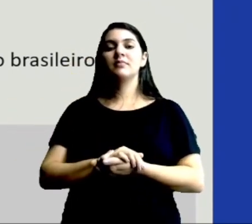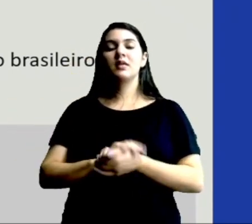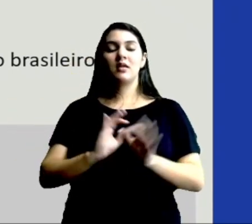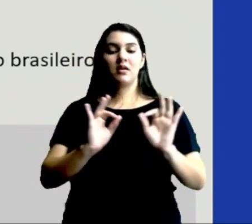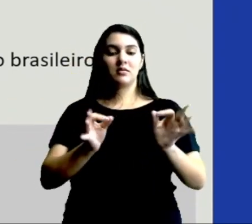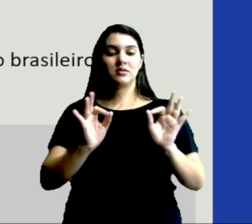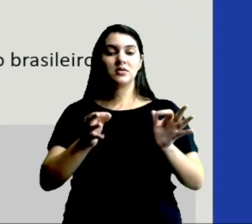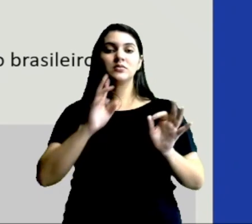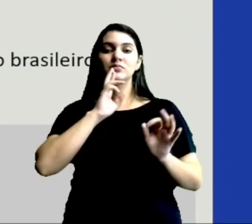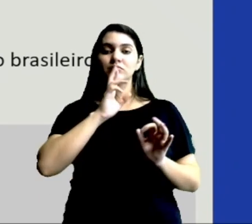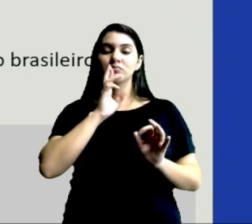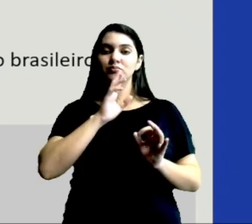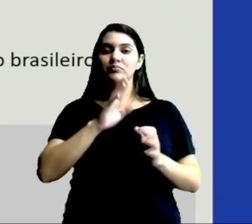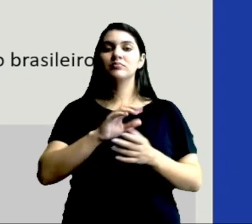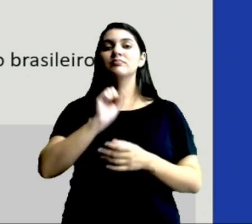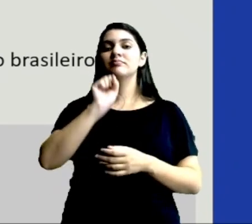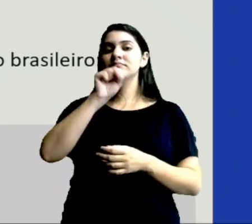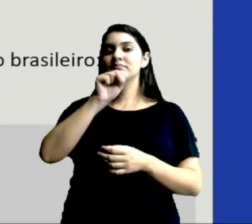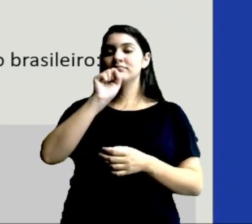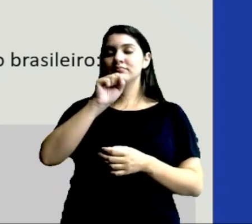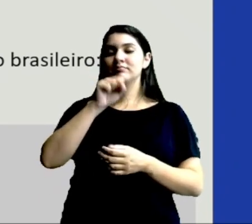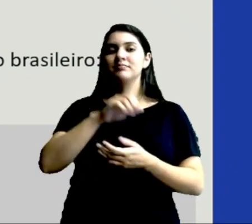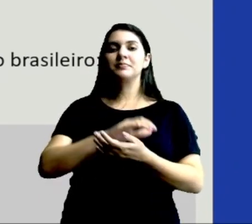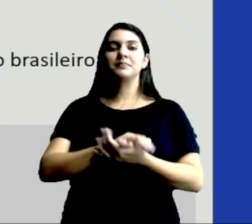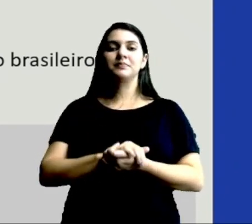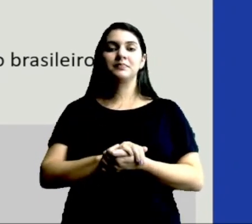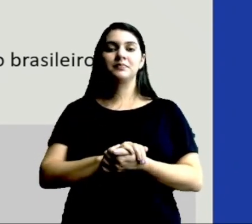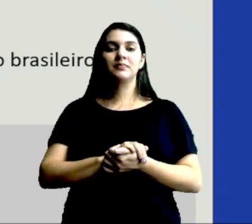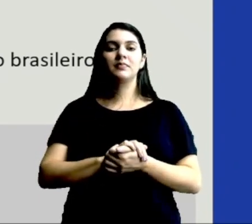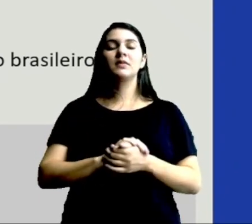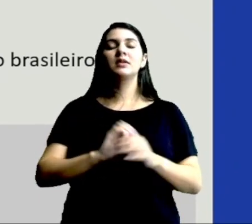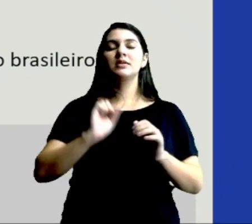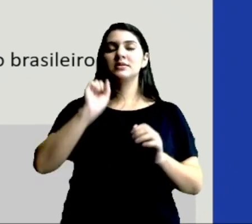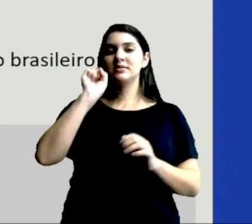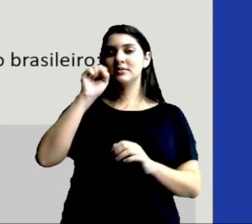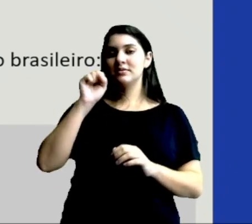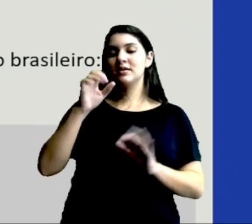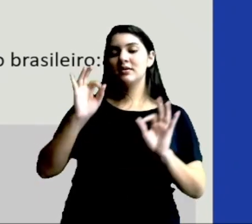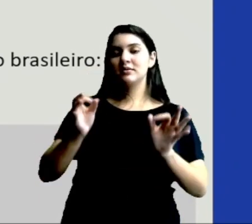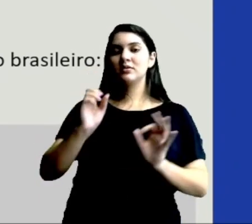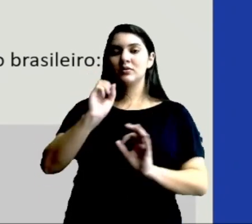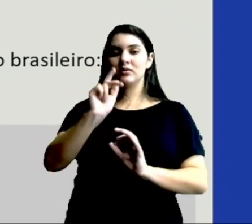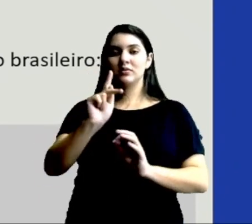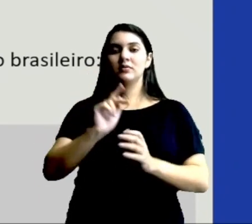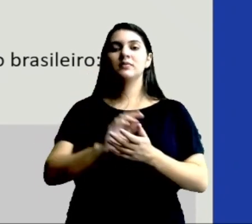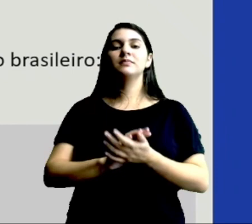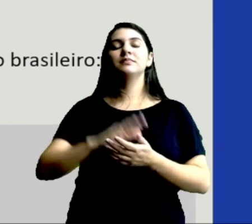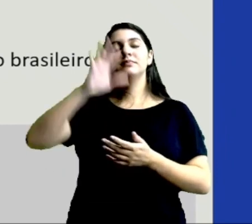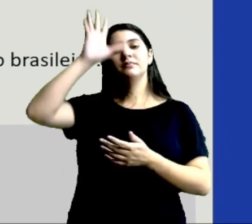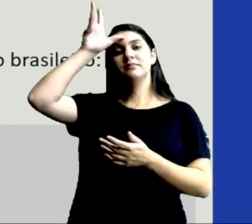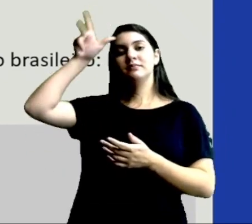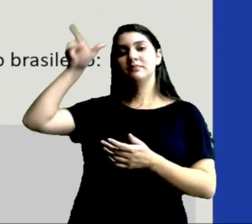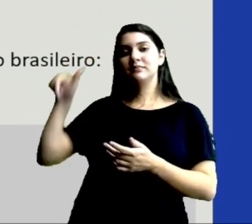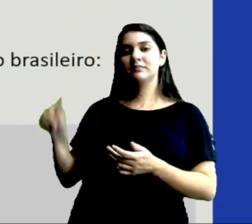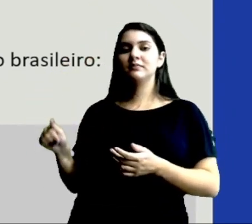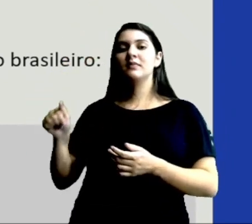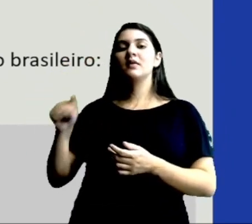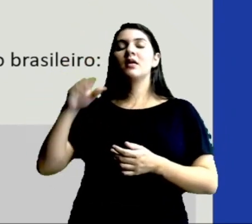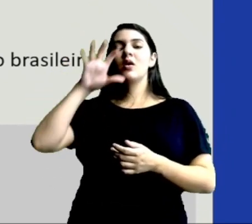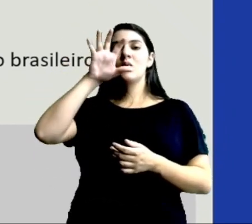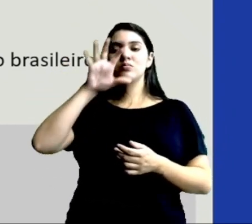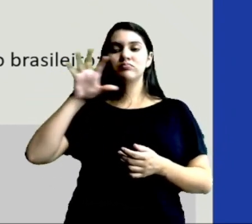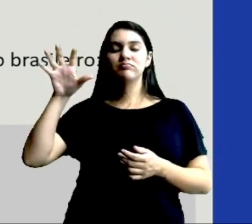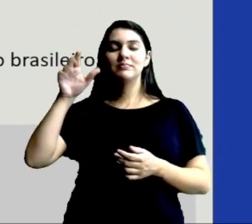A resposta seria sim. Quem falou a resposta sim acertou, tá bom? Que a África é um continente e